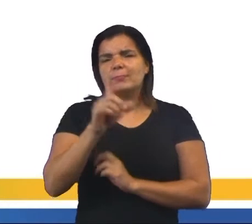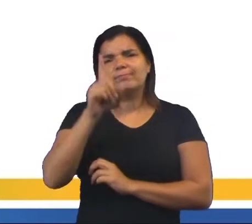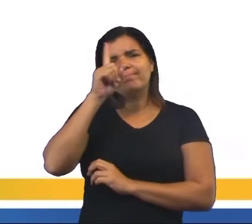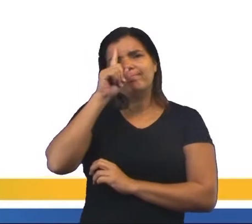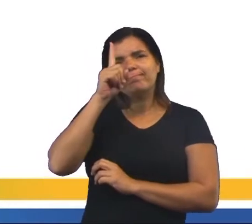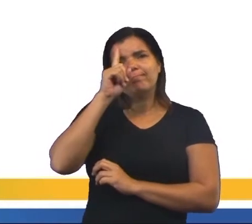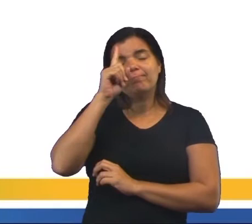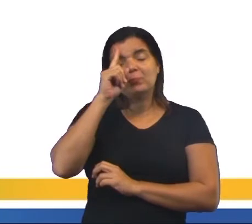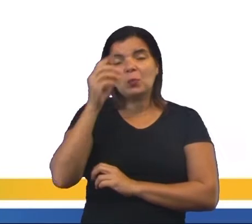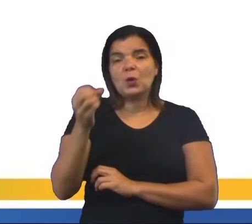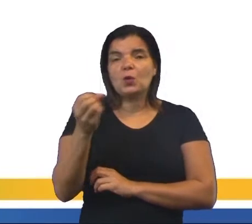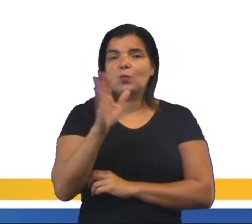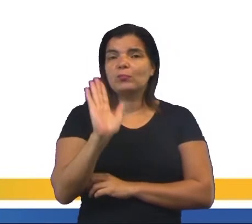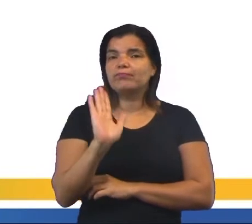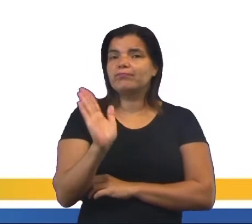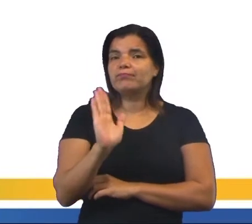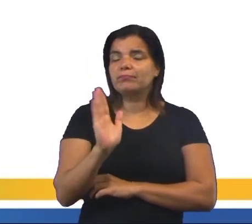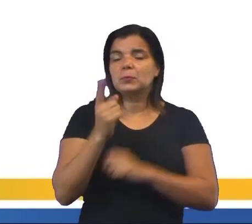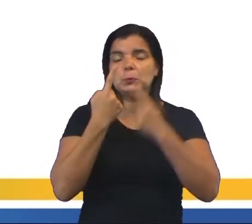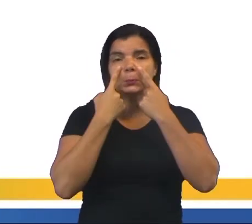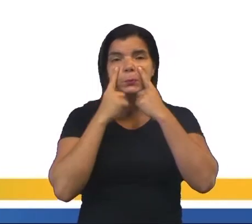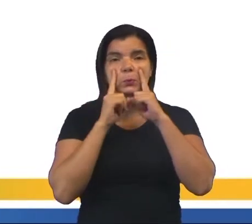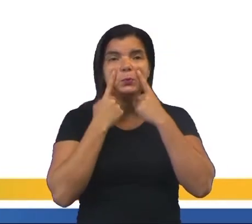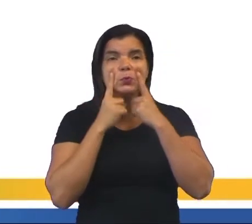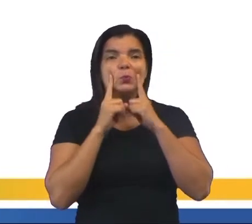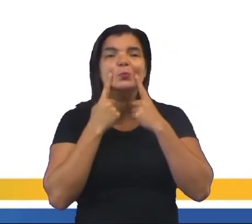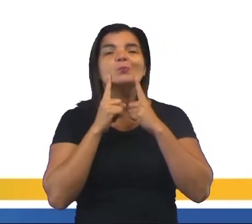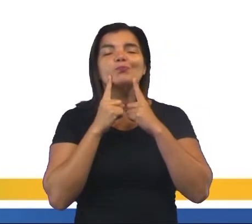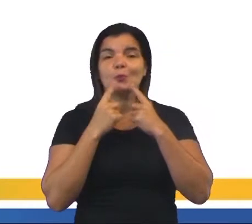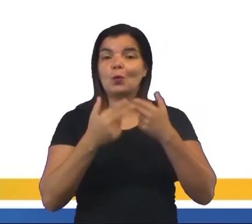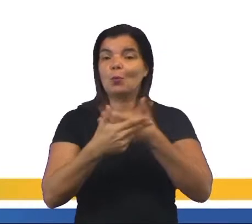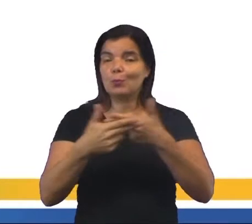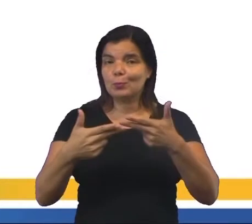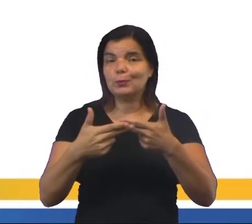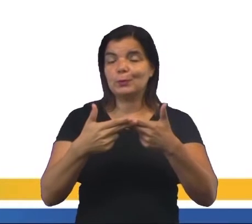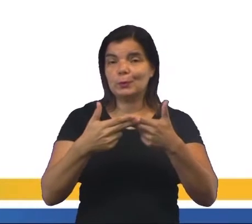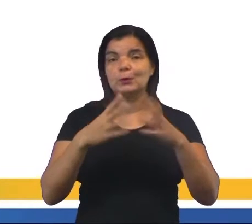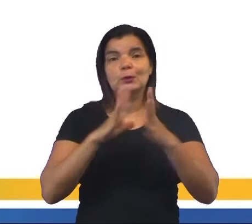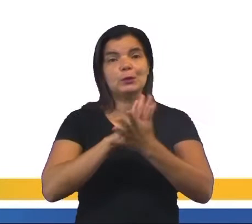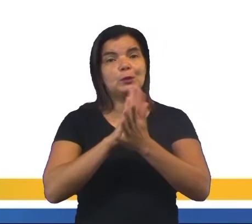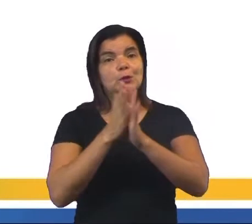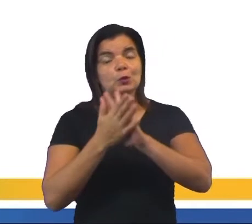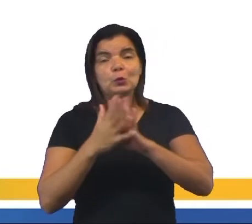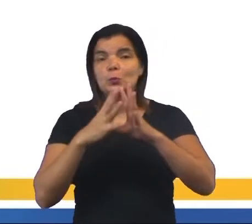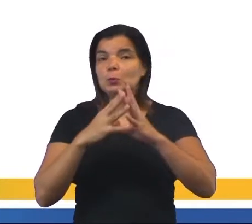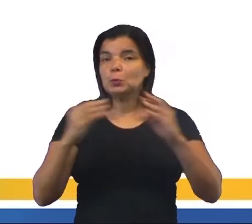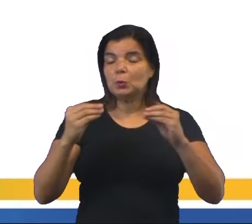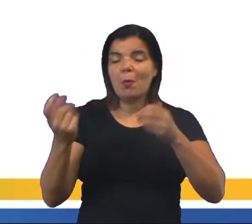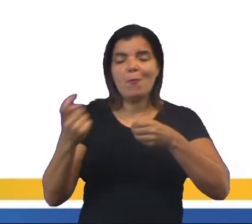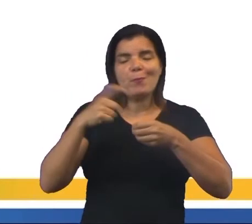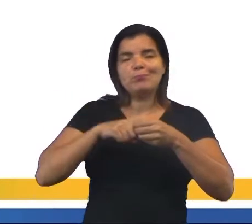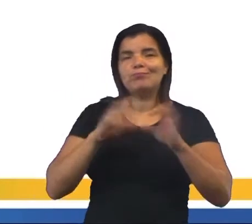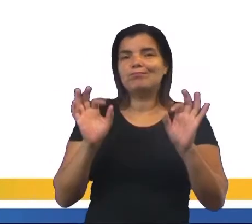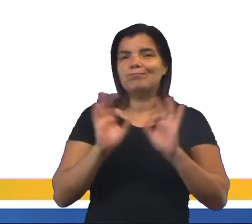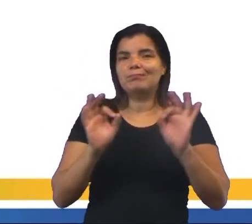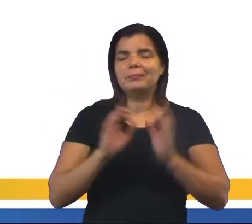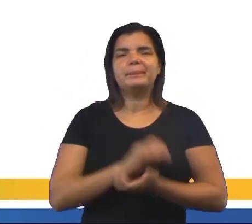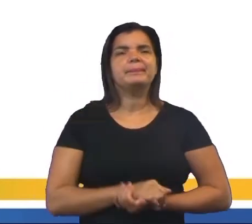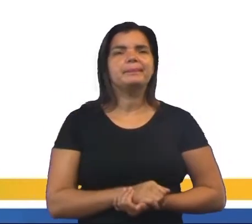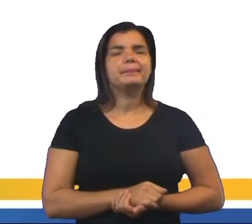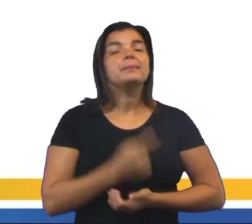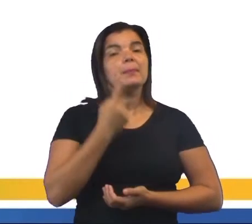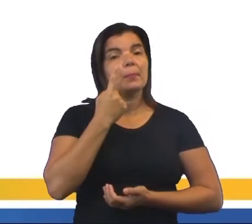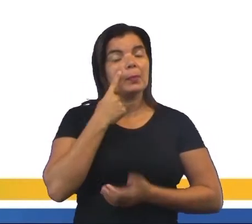dia um novo adeus lacrimejante a algum elemento que ia embora, sem chance de regresso. Gente, observem